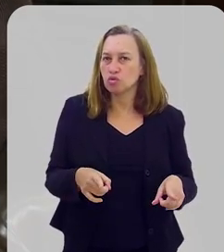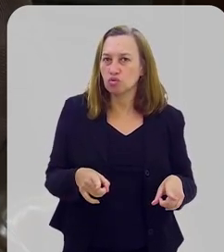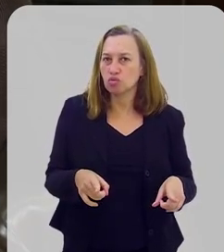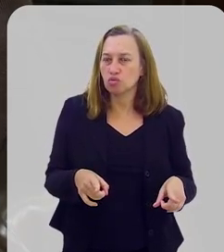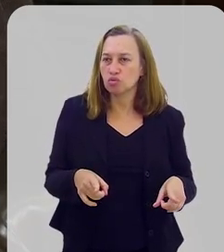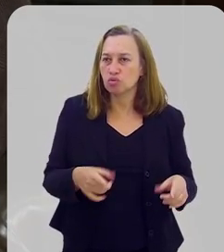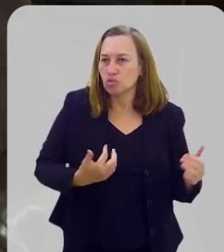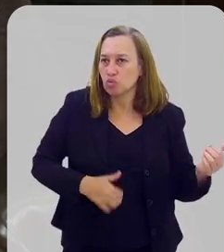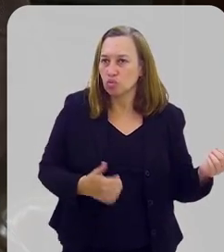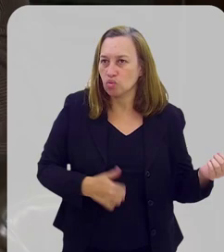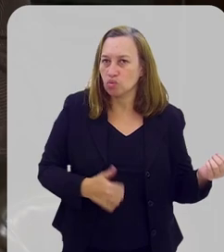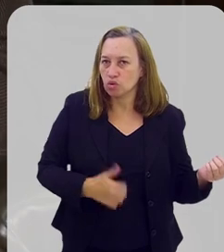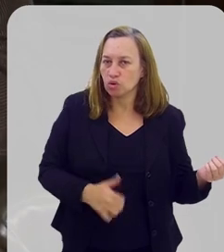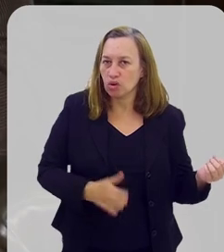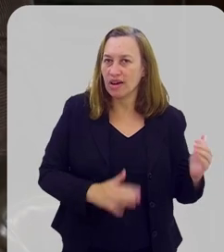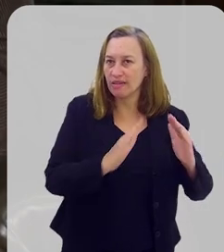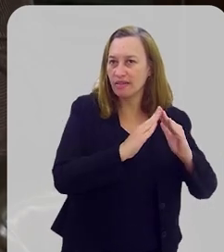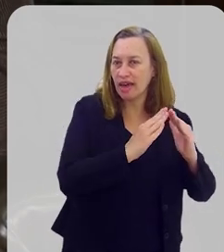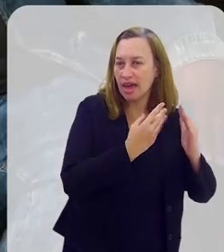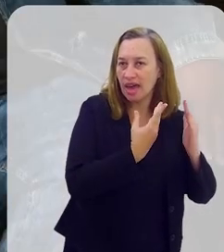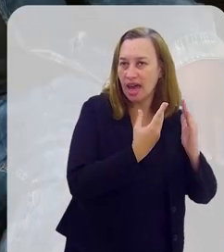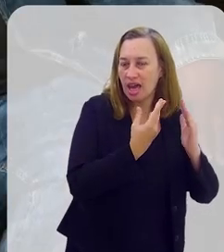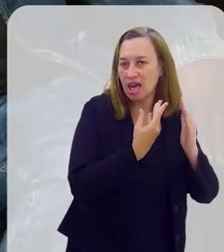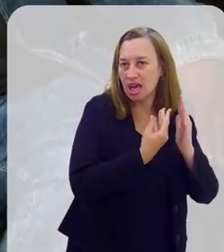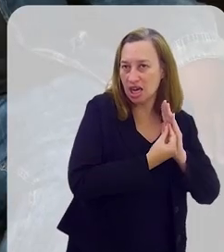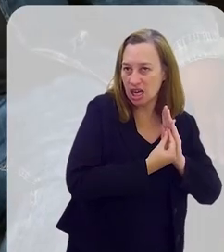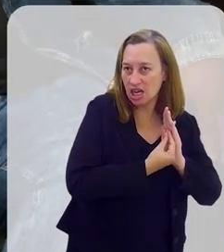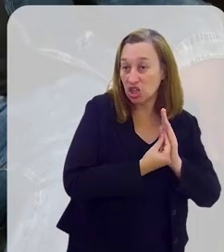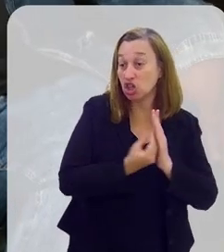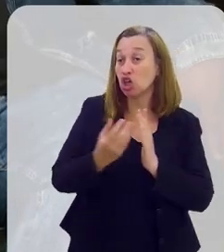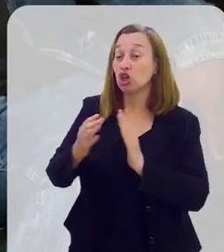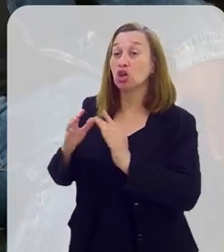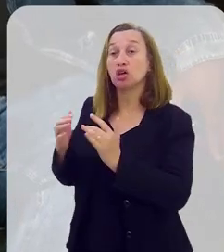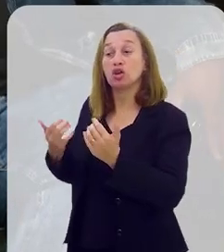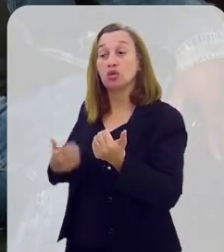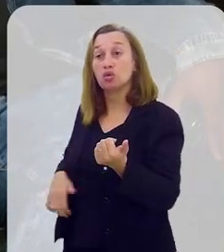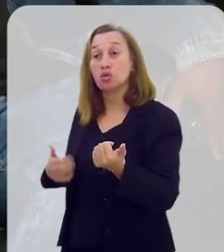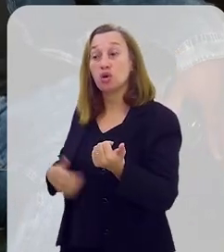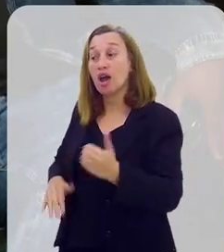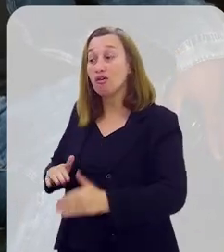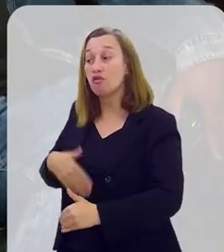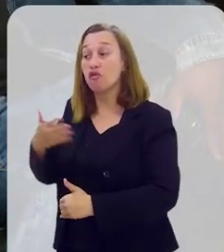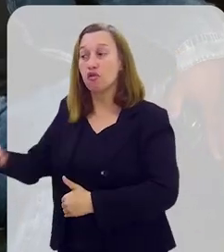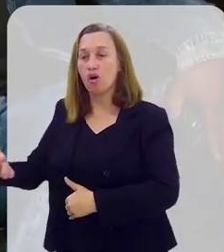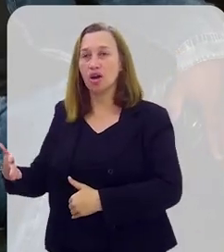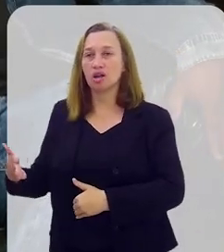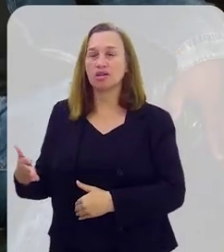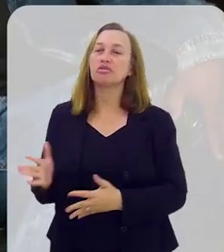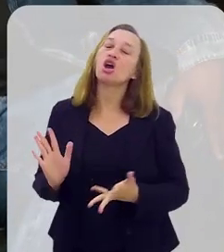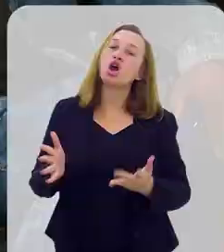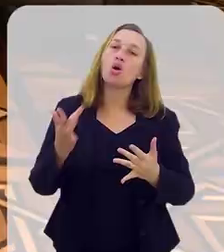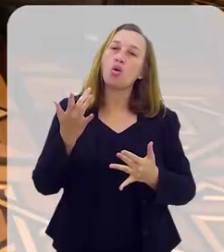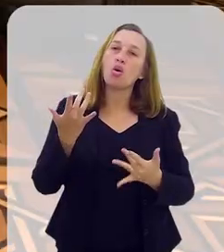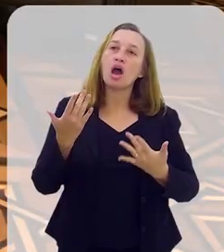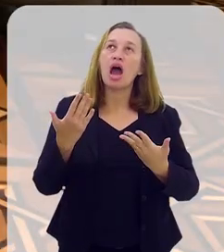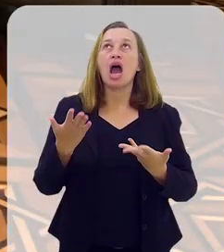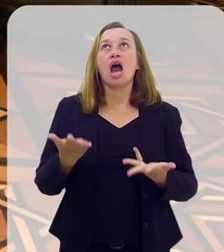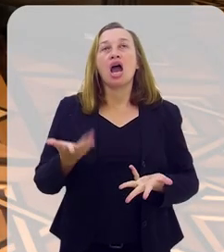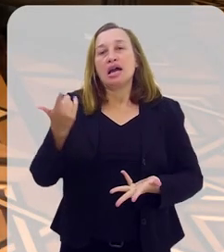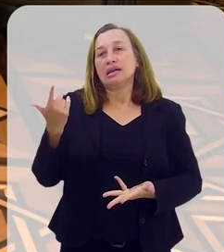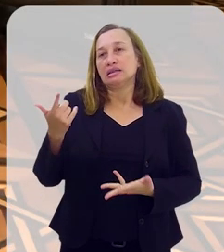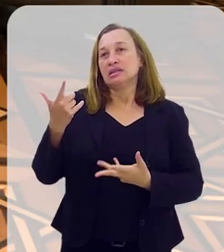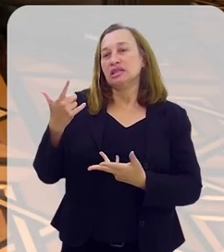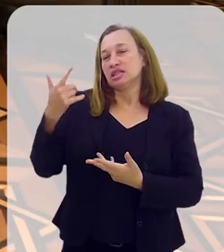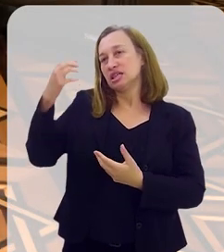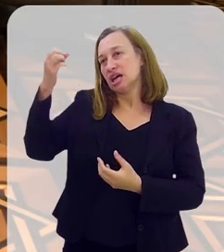O que vale é sobreviver como é que tá isso cara eu acho que graças a Deus abriu um pouco as visões se abriram um pouco em